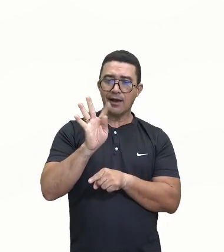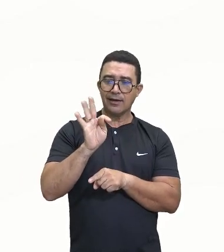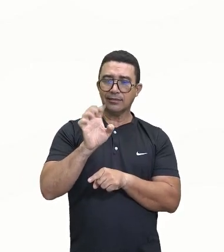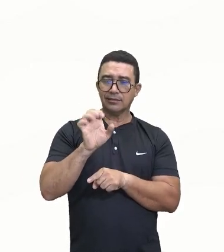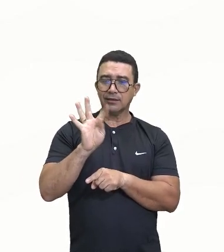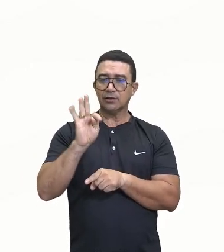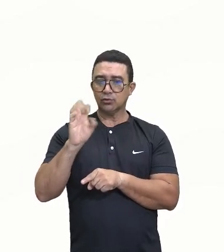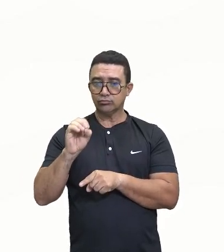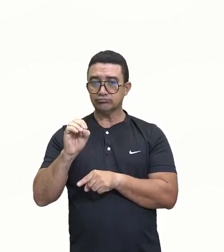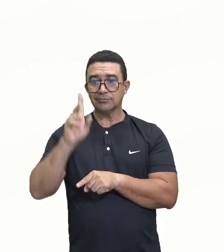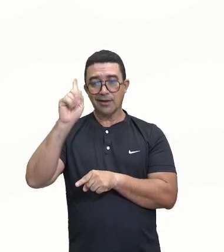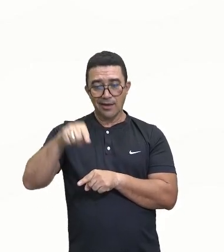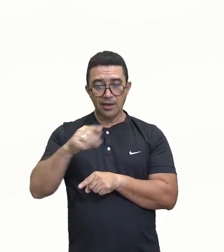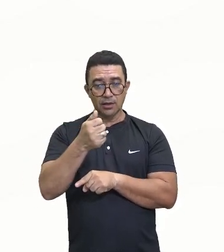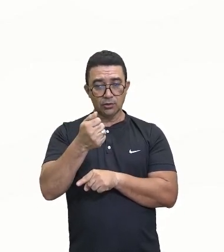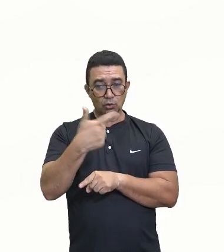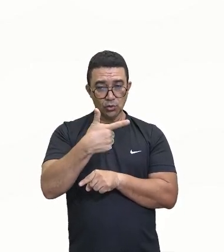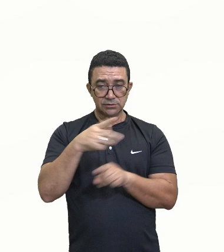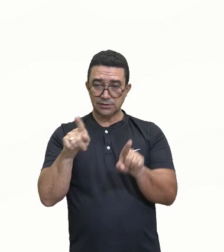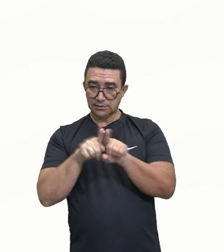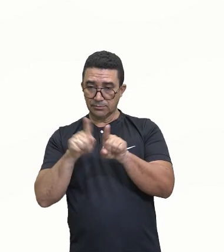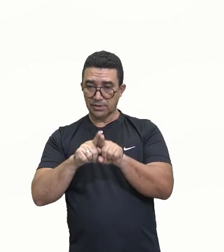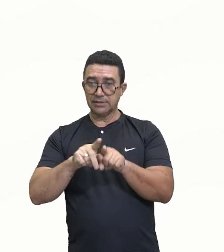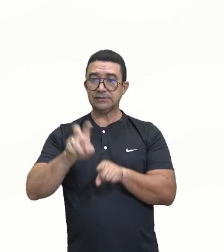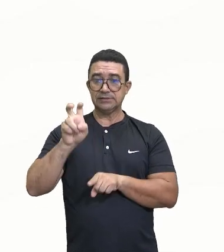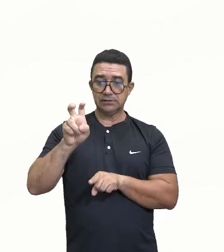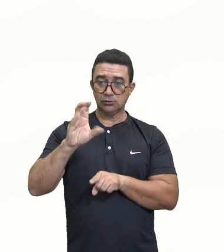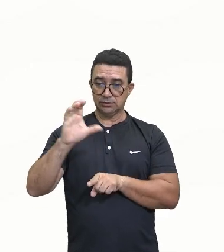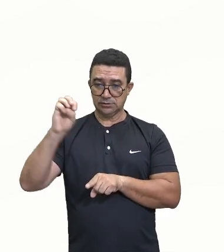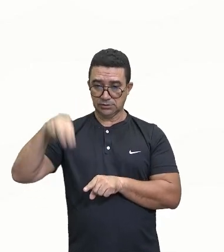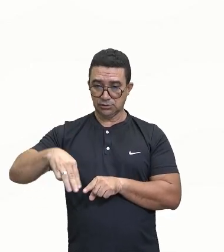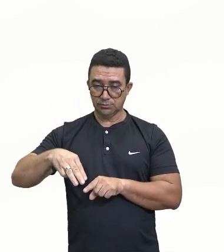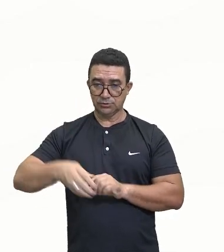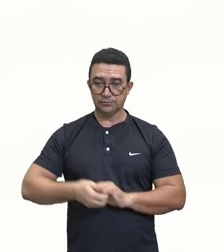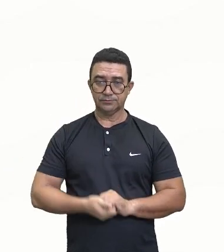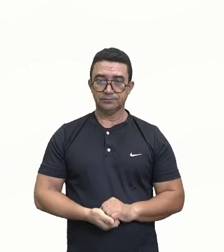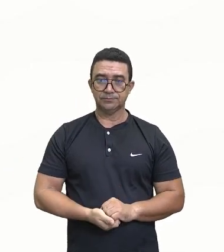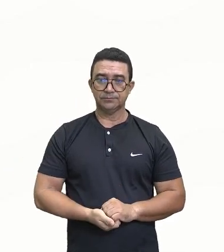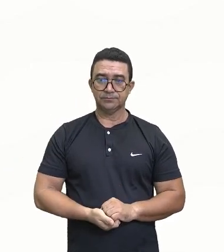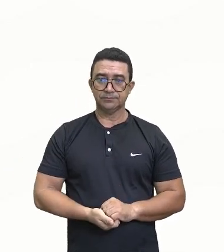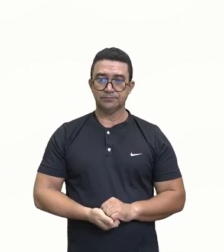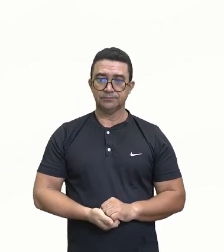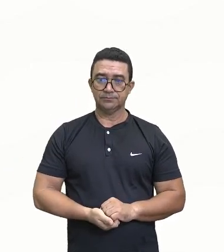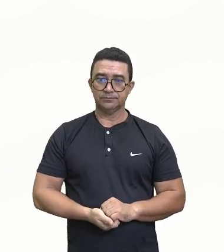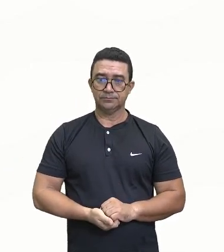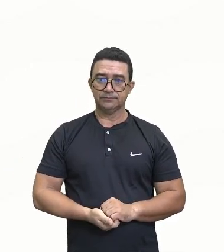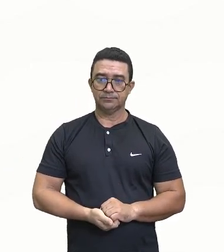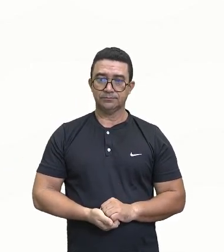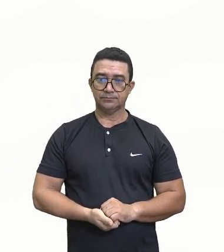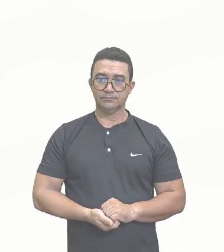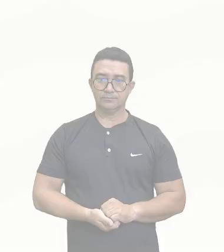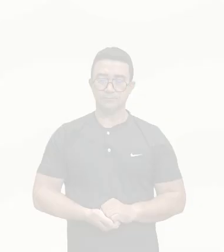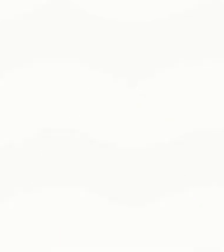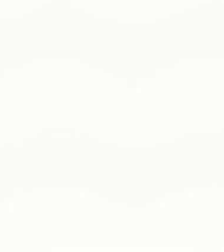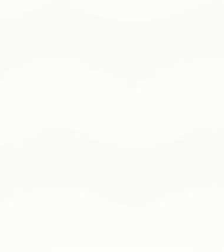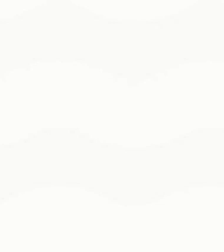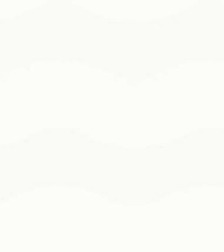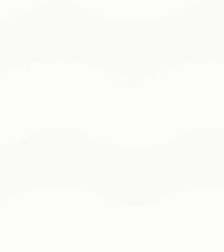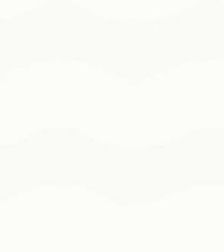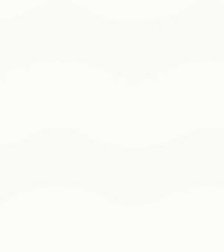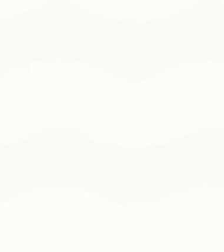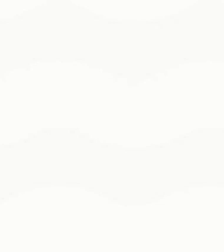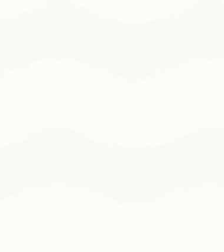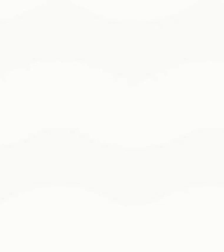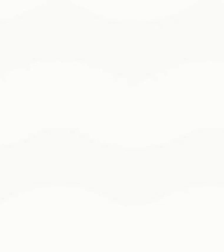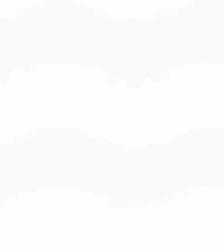e 5. Então, vamos substituir? Quem é a hipotenusa? É o apótema, então vai ficar apótema ao quadrado. Quem são